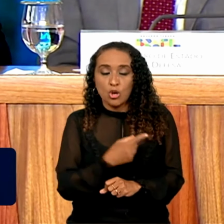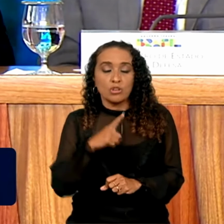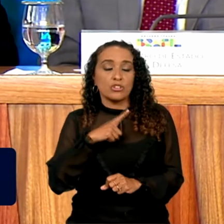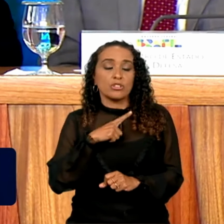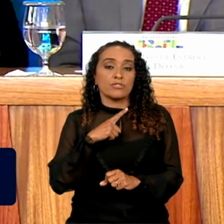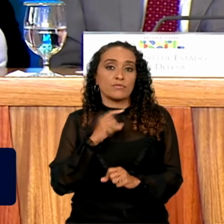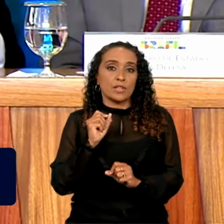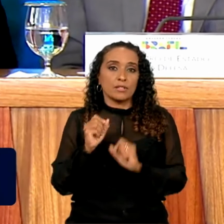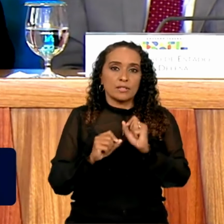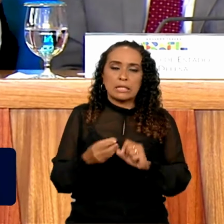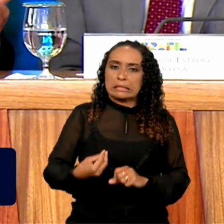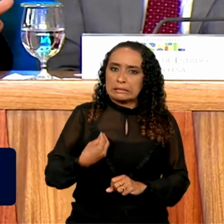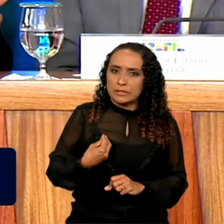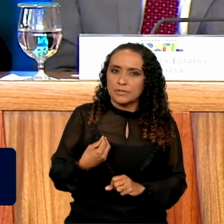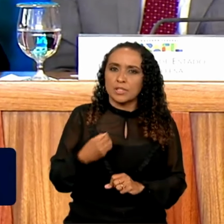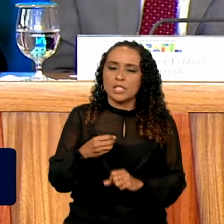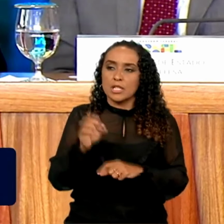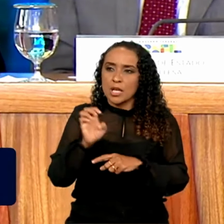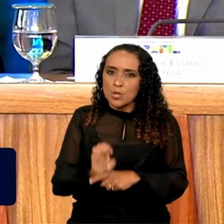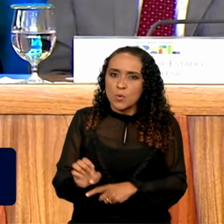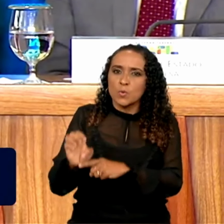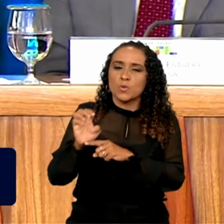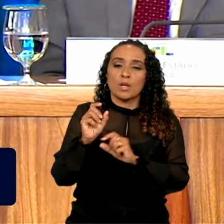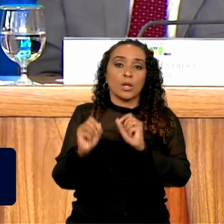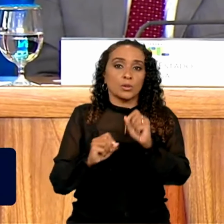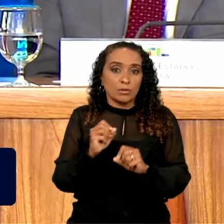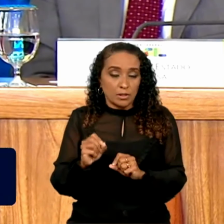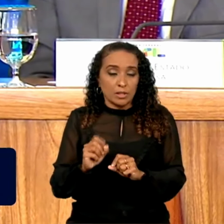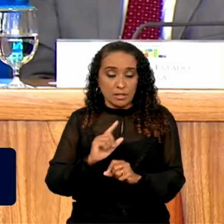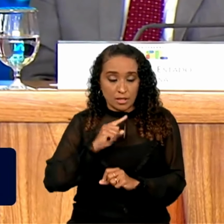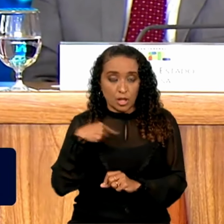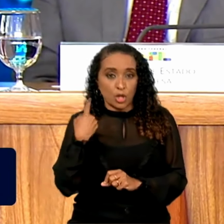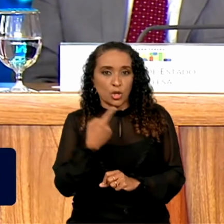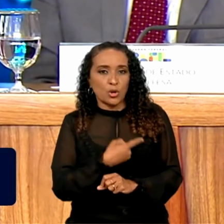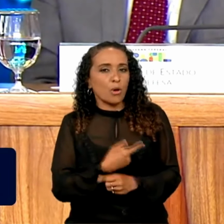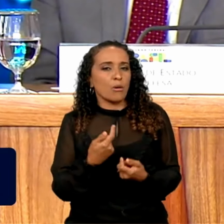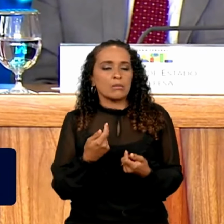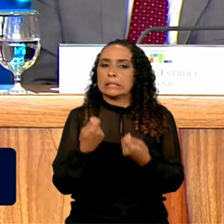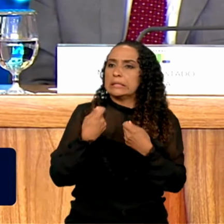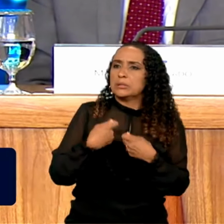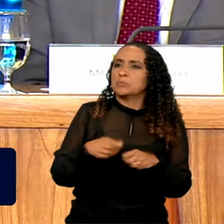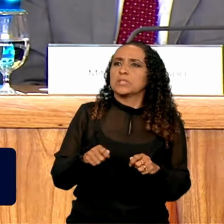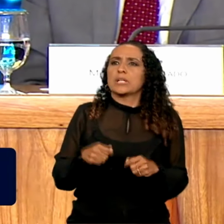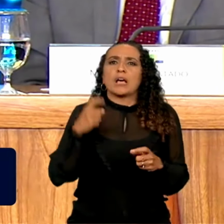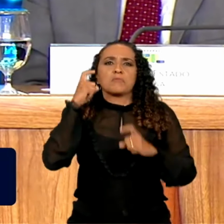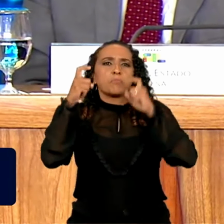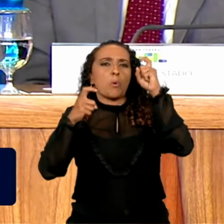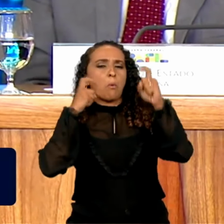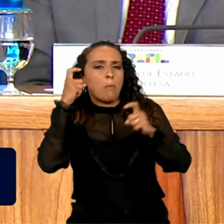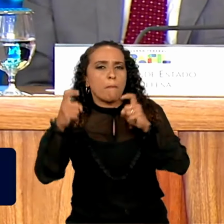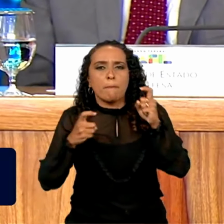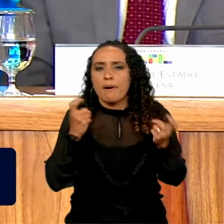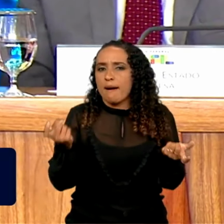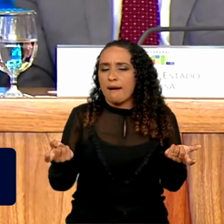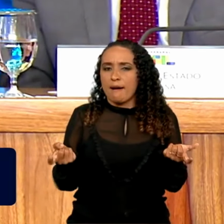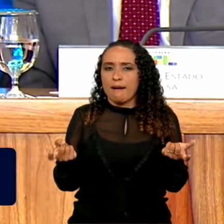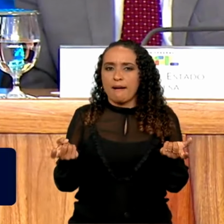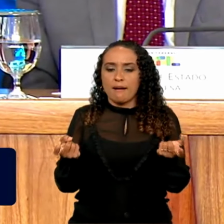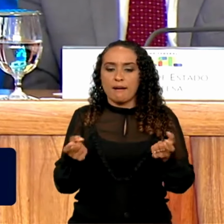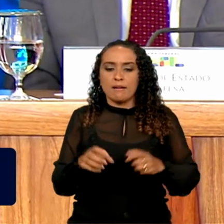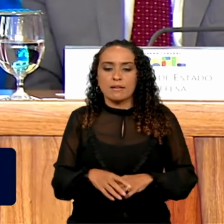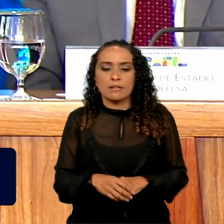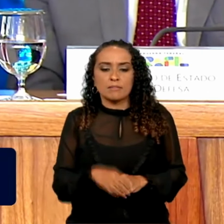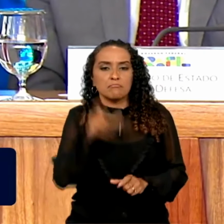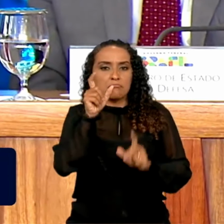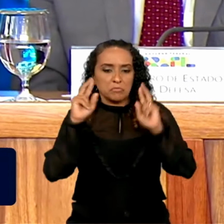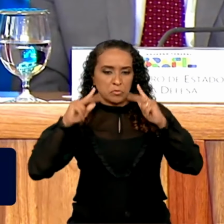tivesse e vivêssemos num estado em que a gente não tivesse como preocupação básica prender seres